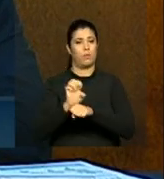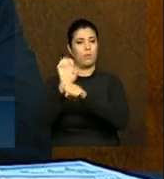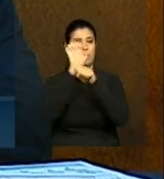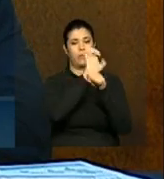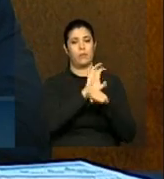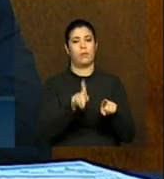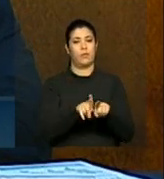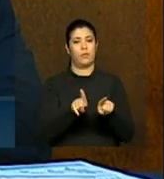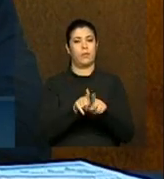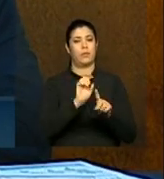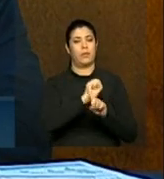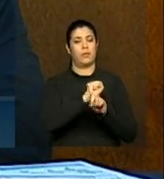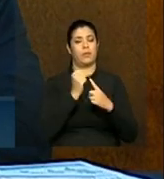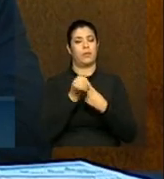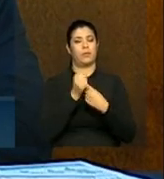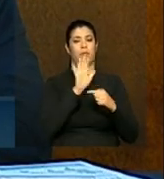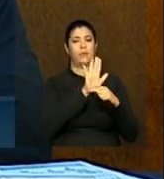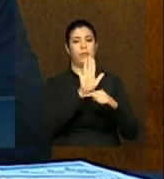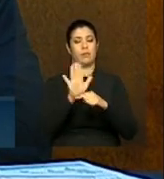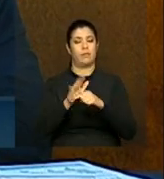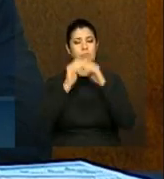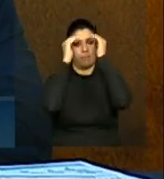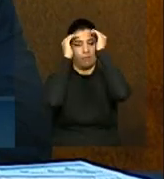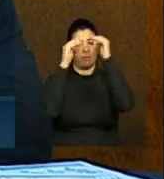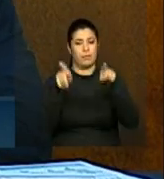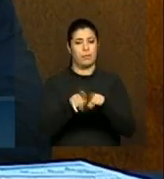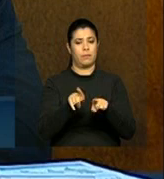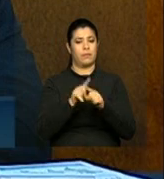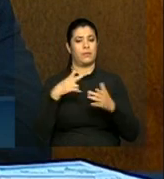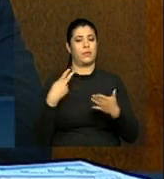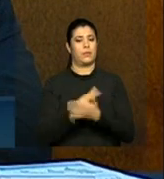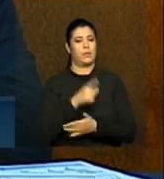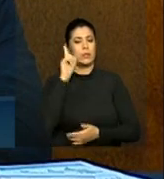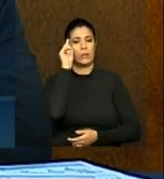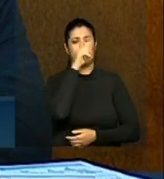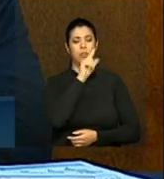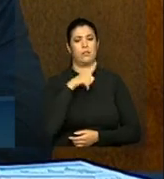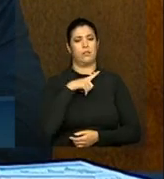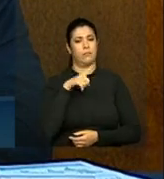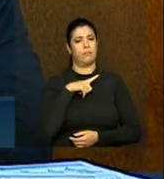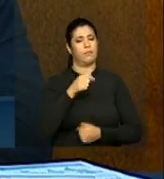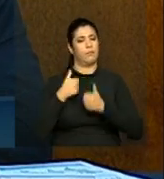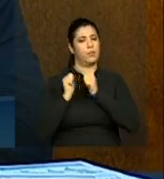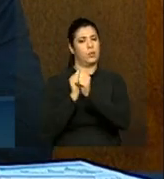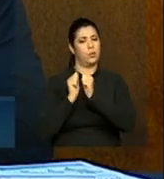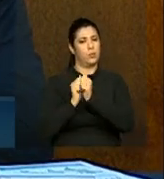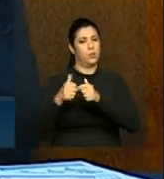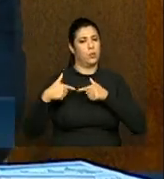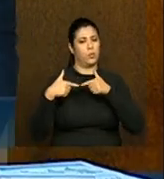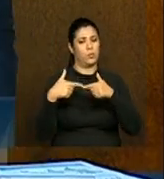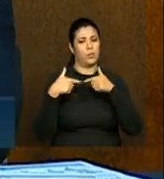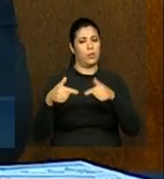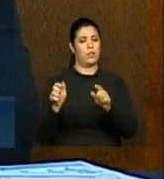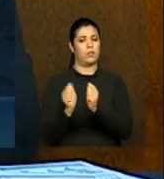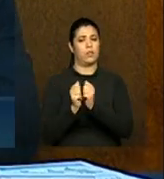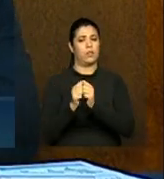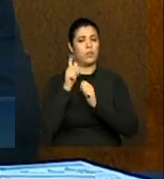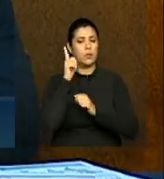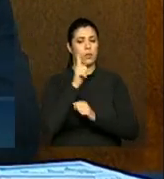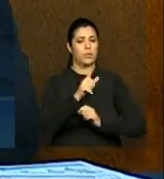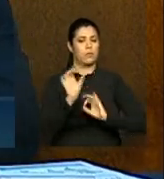para atender a sociedade civil, para respeitar e mesmo nos momentos mais difíceis estar ao nosso lado para que a gente conseguisse